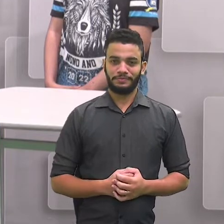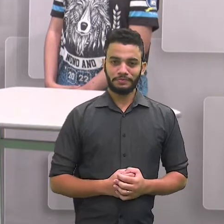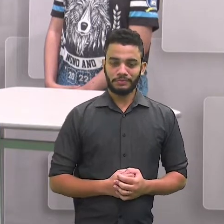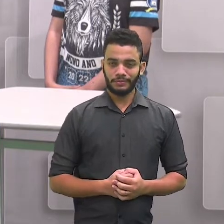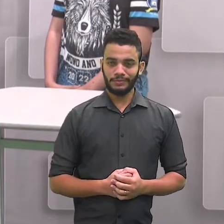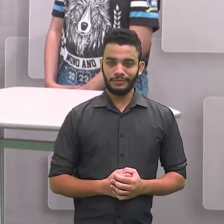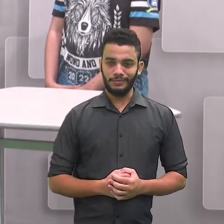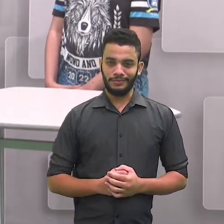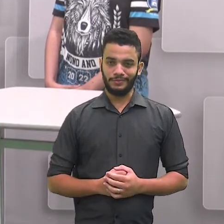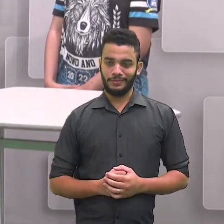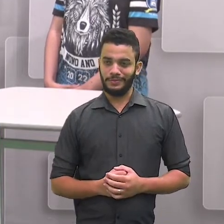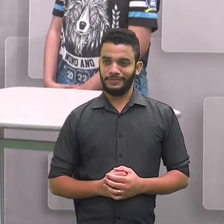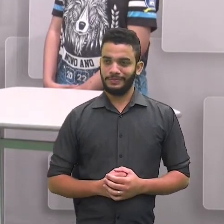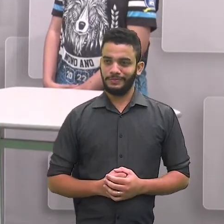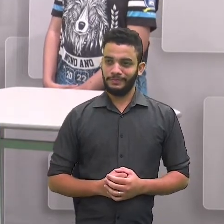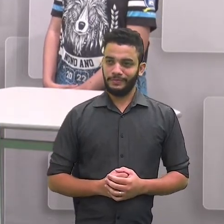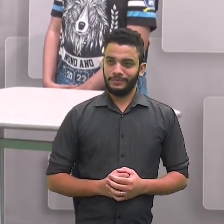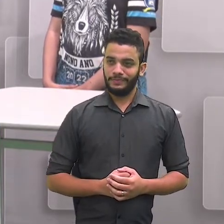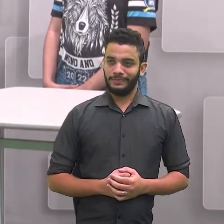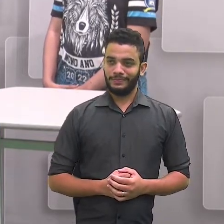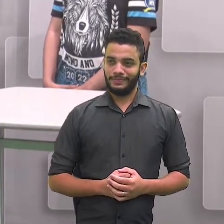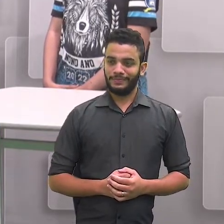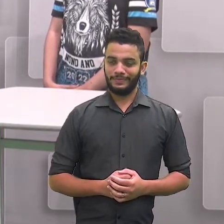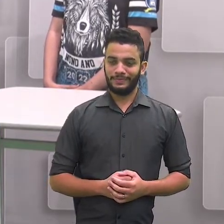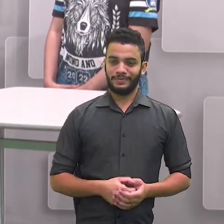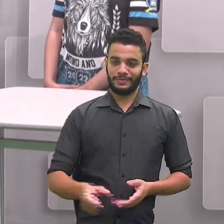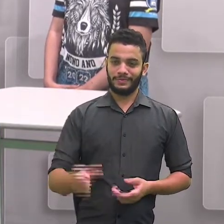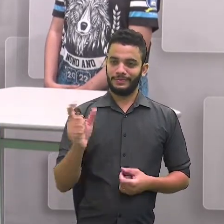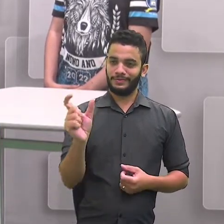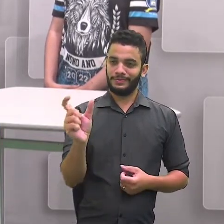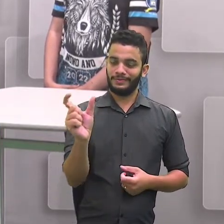Sua palavra é